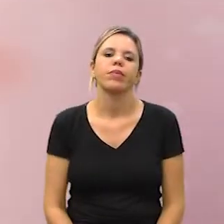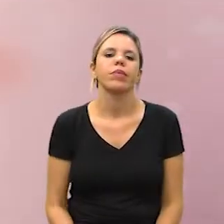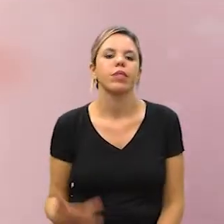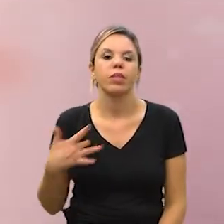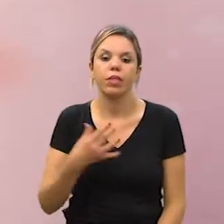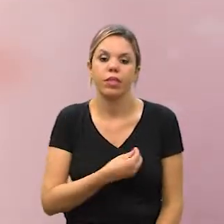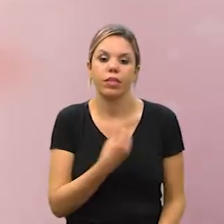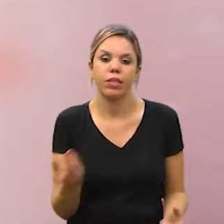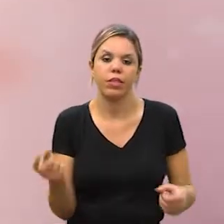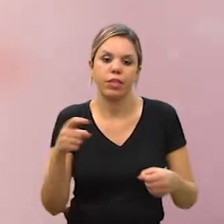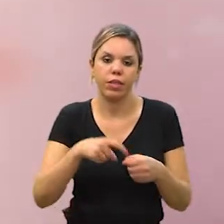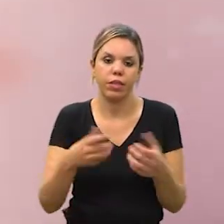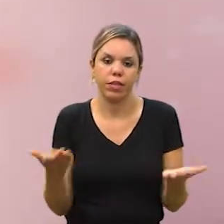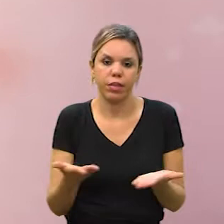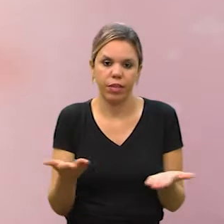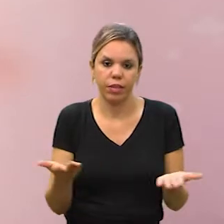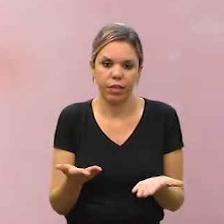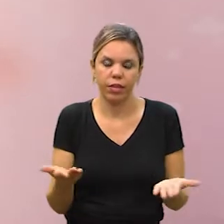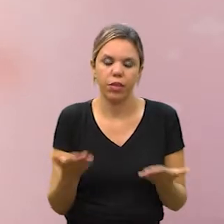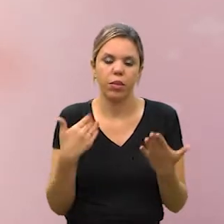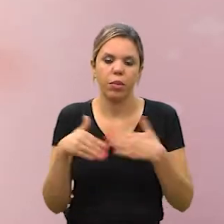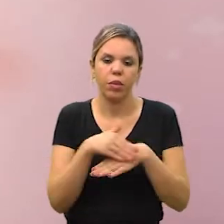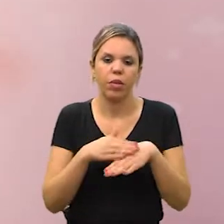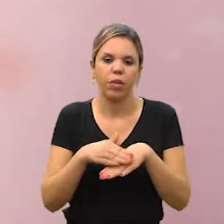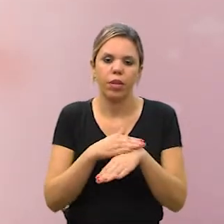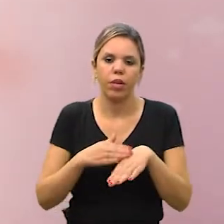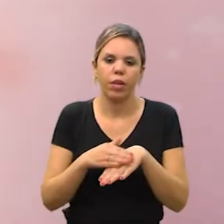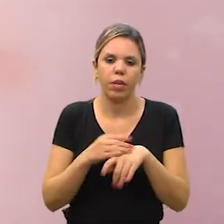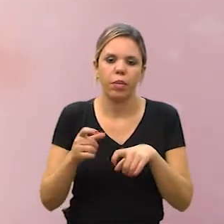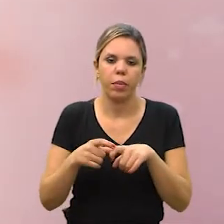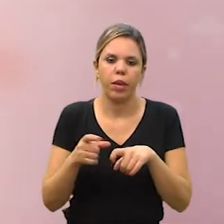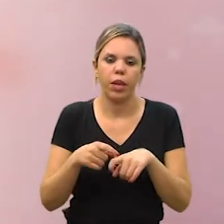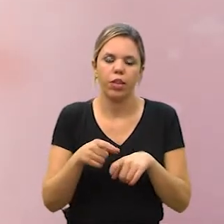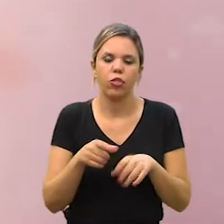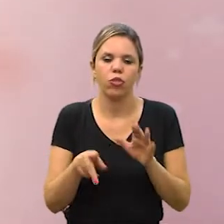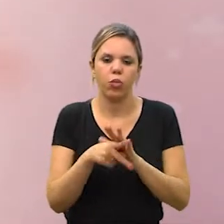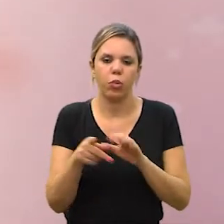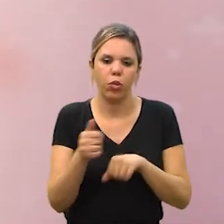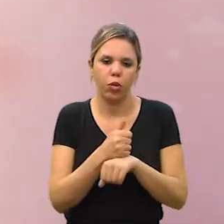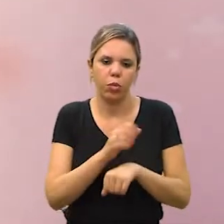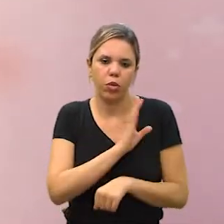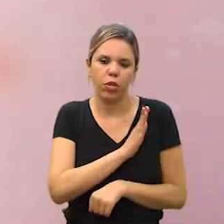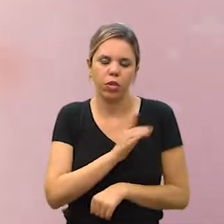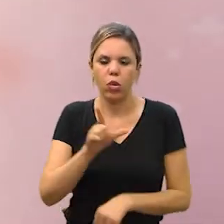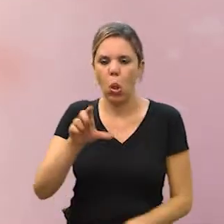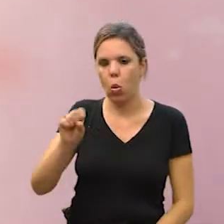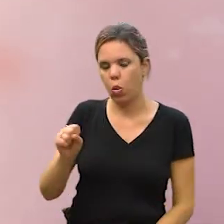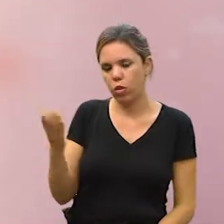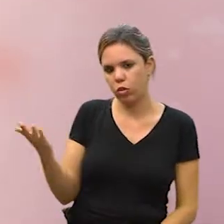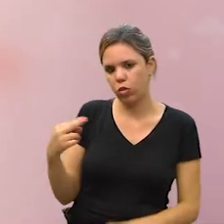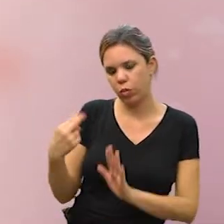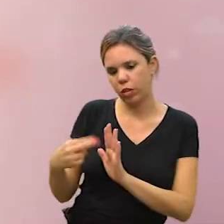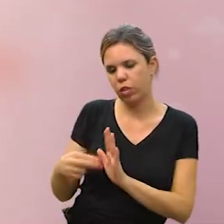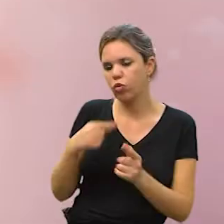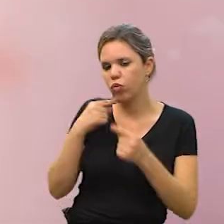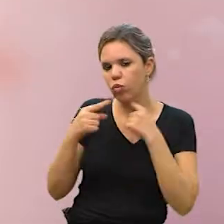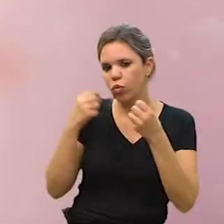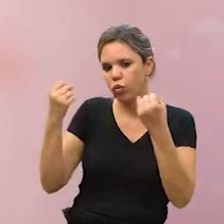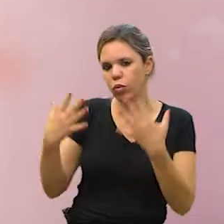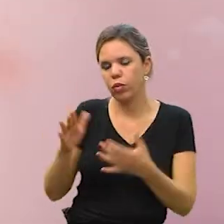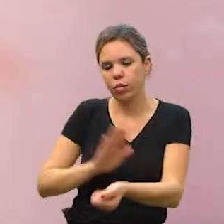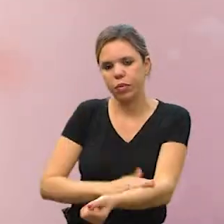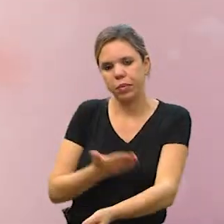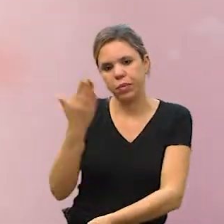a saúde é vida de volta e hoje a gente tá conversando com o cardiologista Luiz bortolotto ele que tá aí tirando as dúvidas